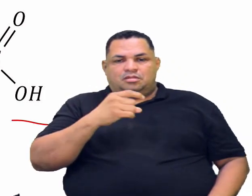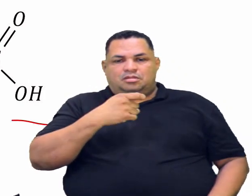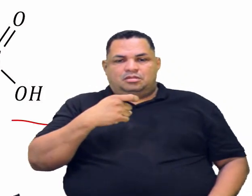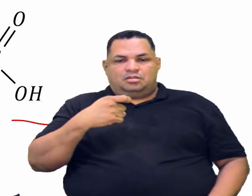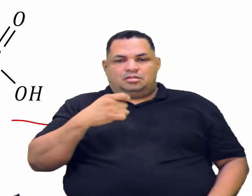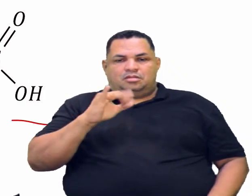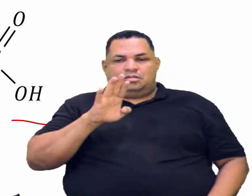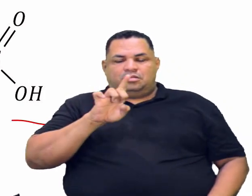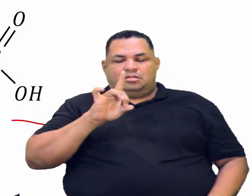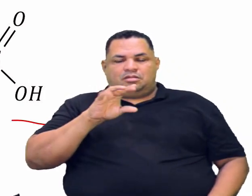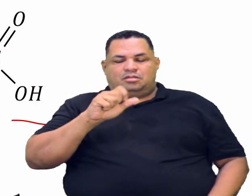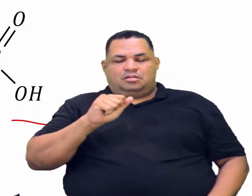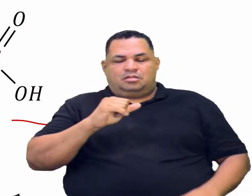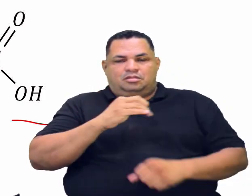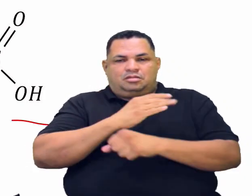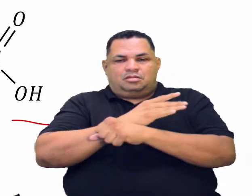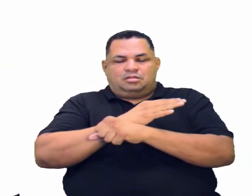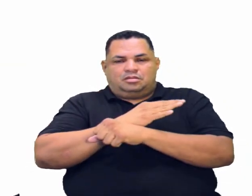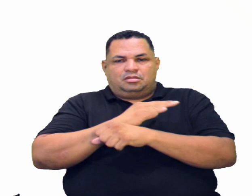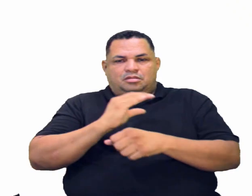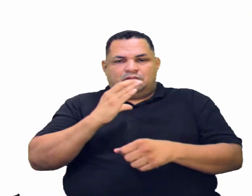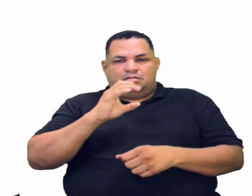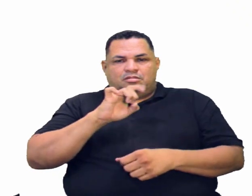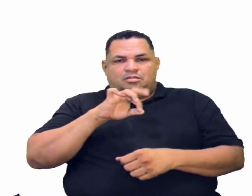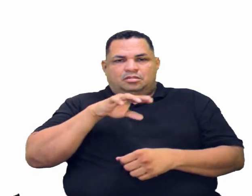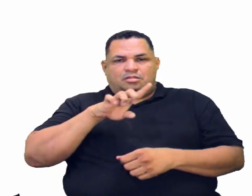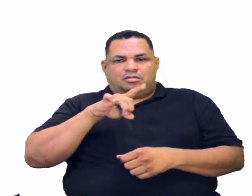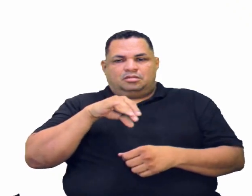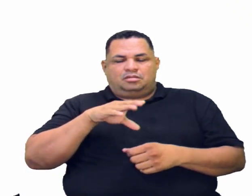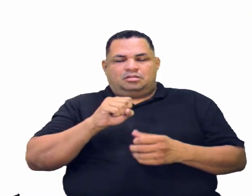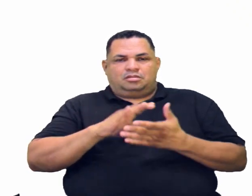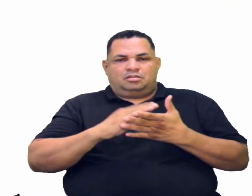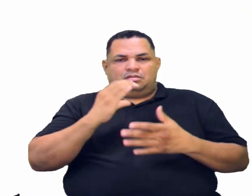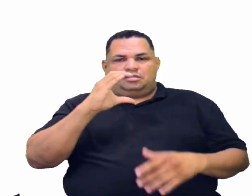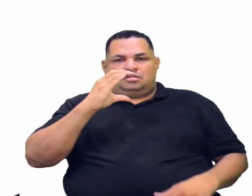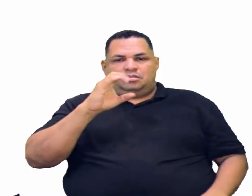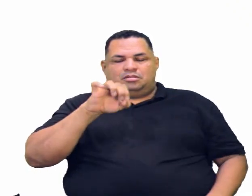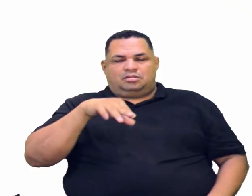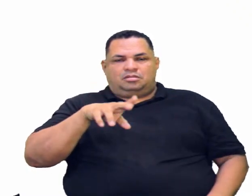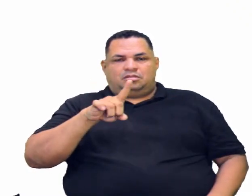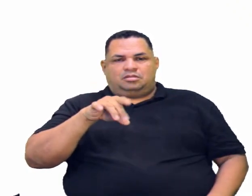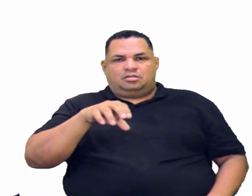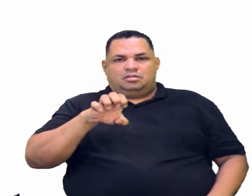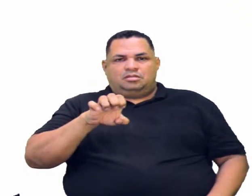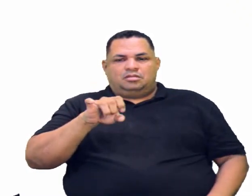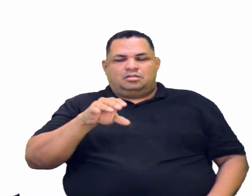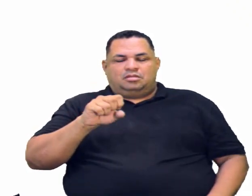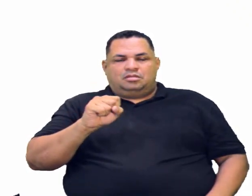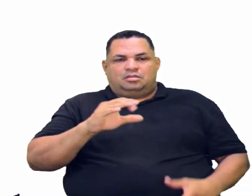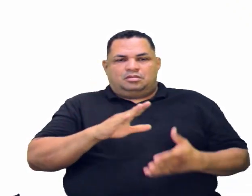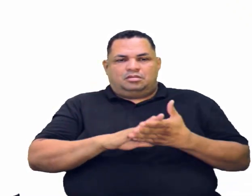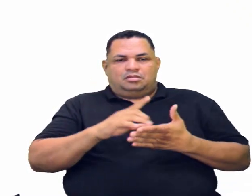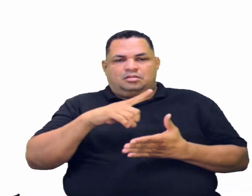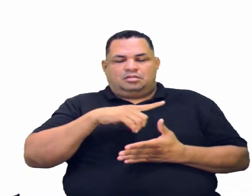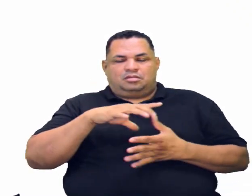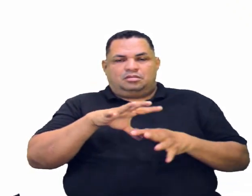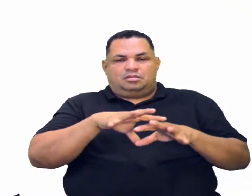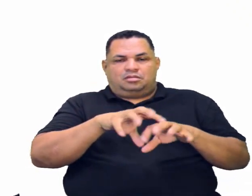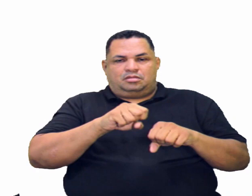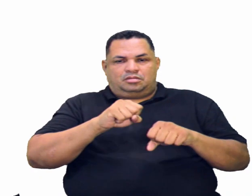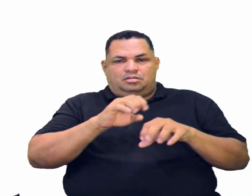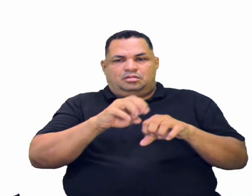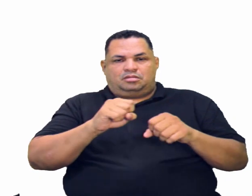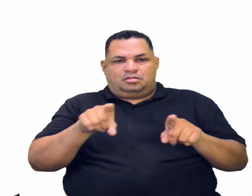forma ácido carboxílico. E as cetonas? As reações das cetonas de obtenção,